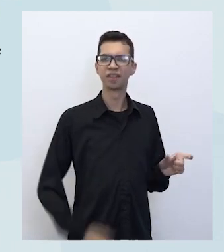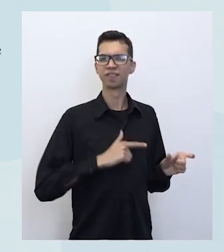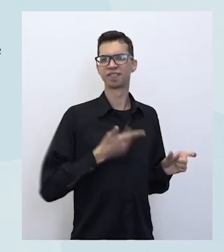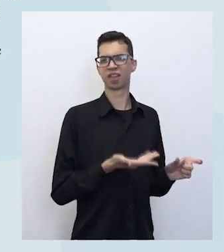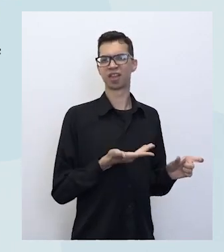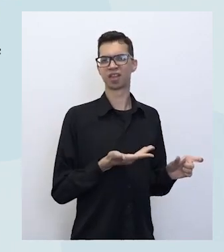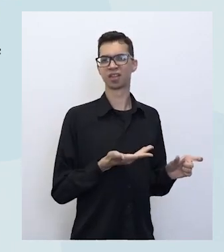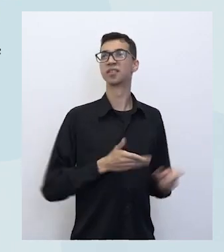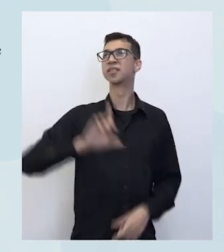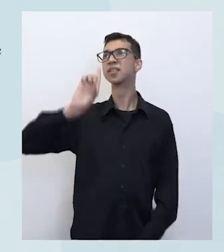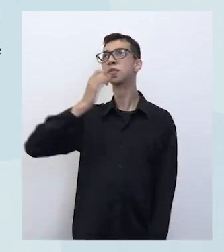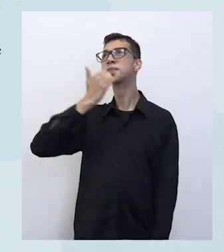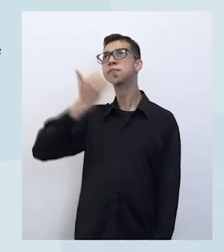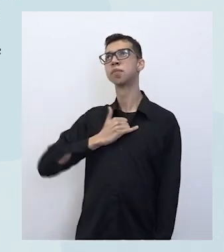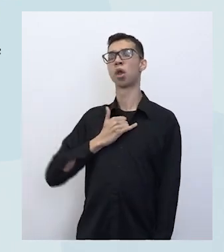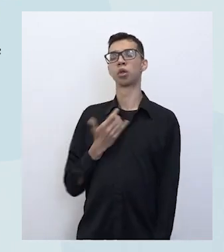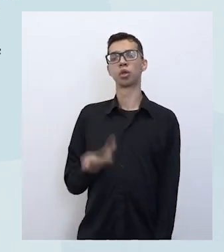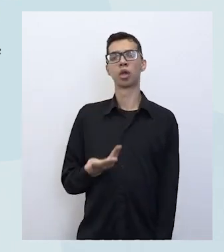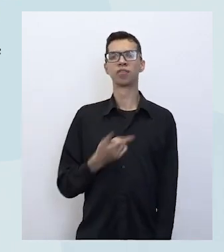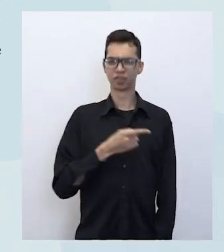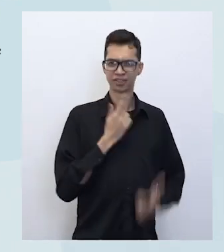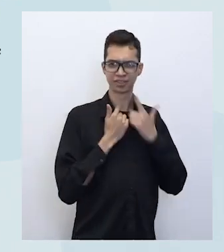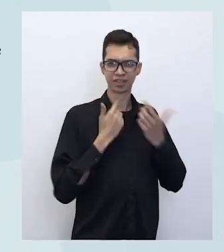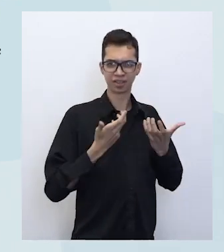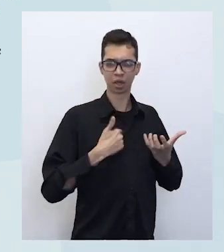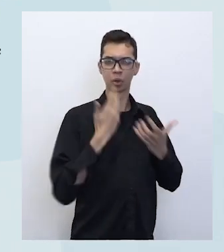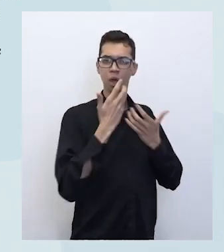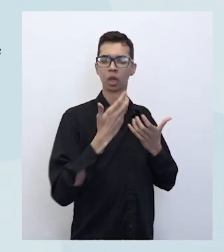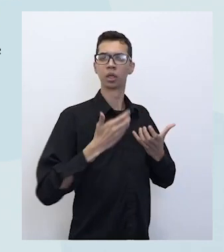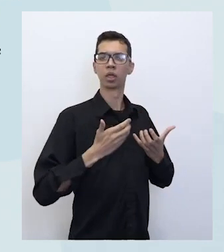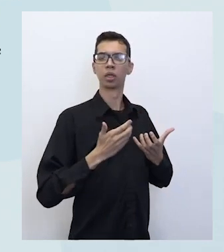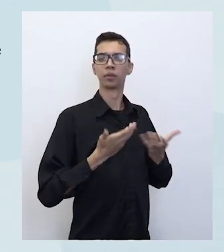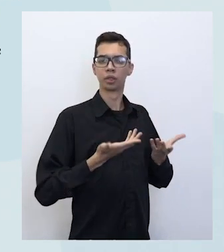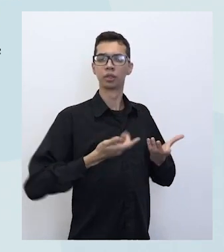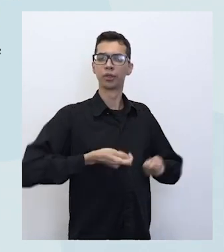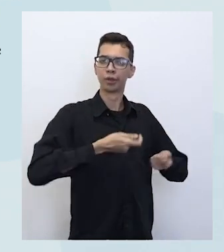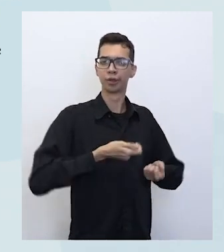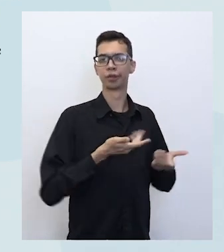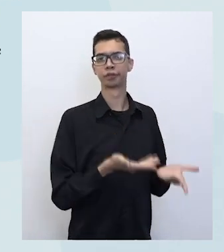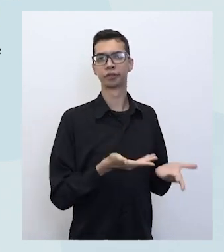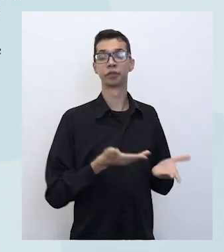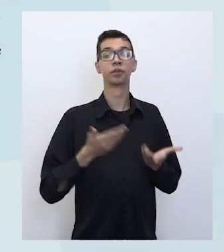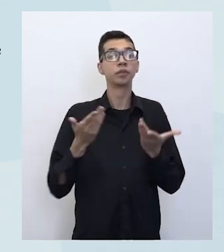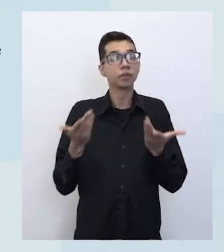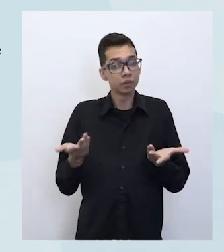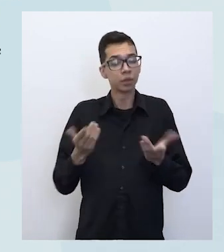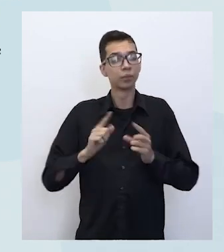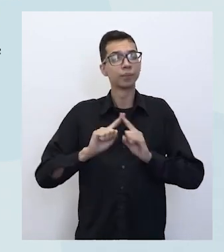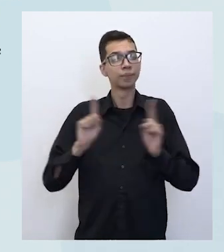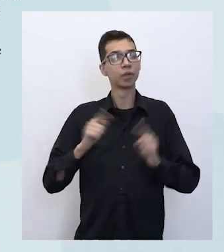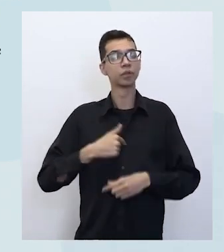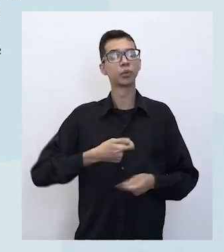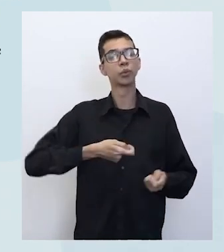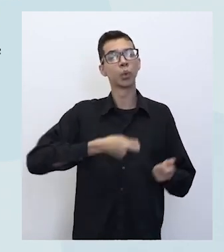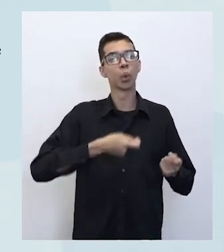tão grande desejo de que eu vos louve. Por este motivo, quero vos louvar, já que, de qualquer